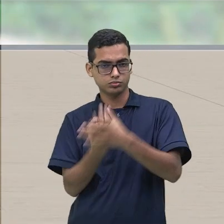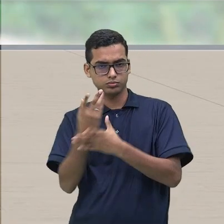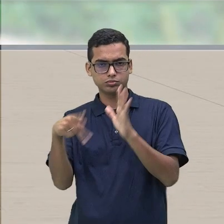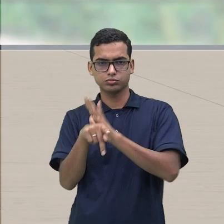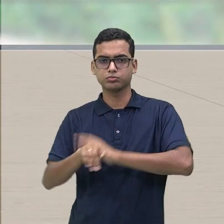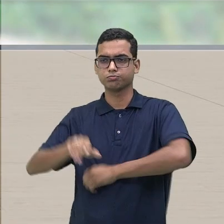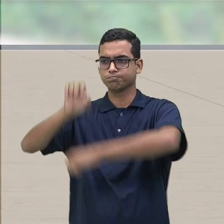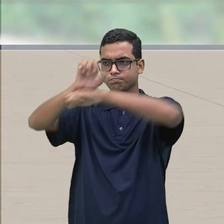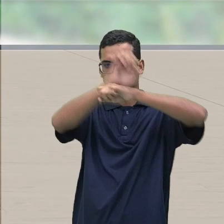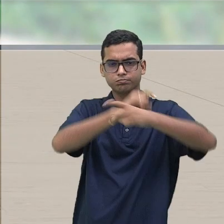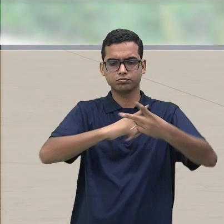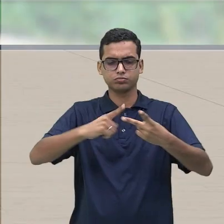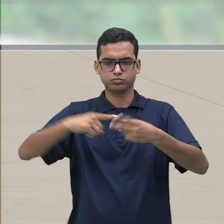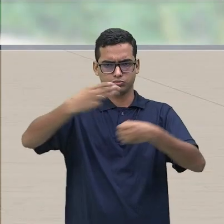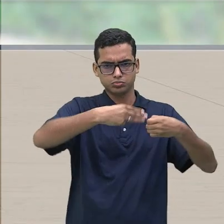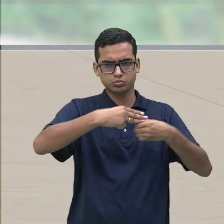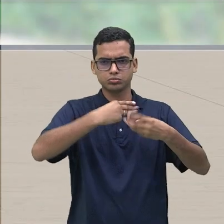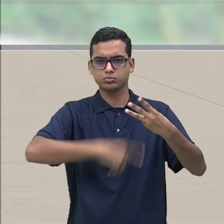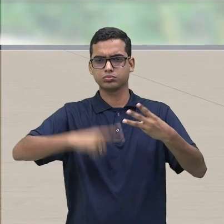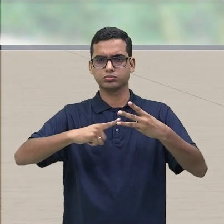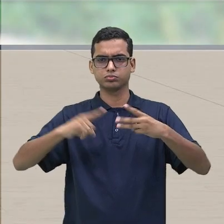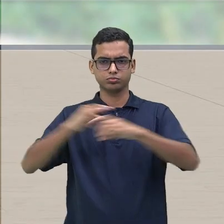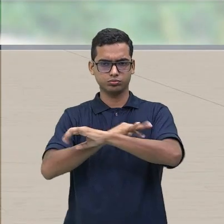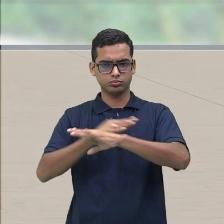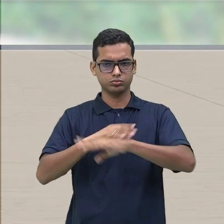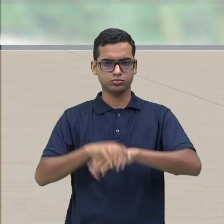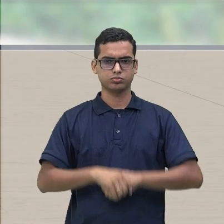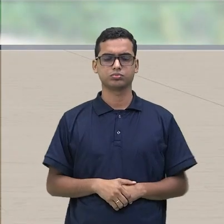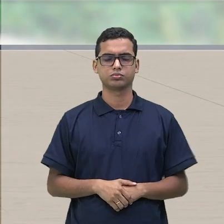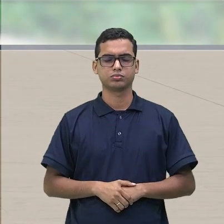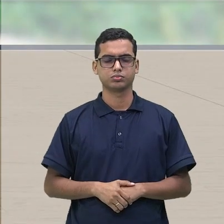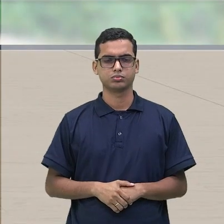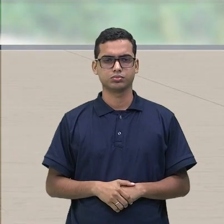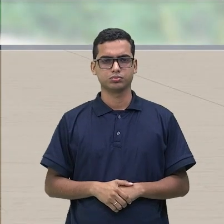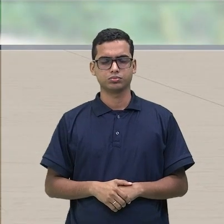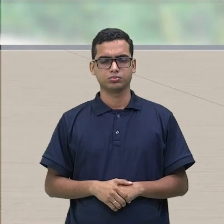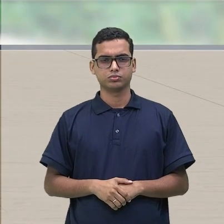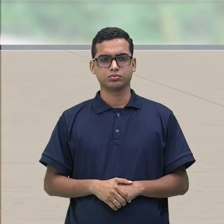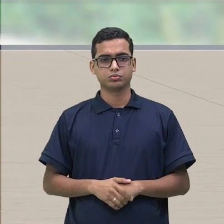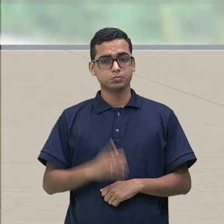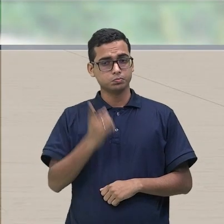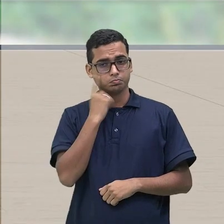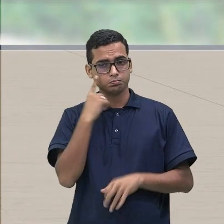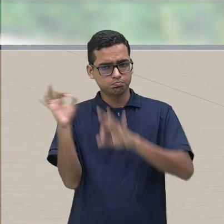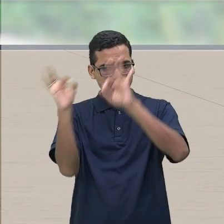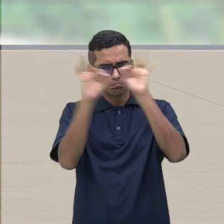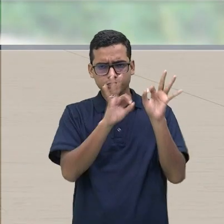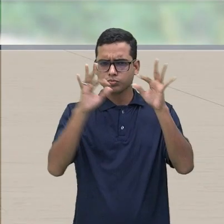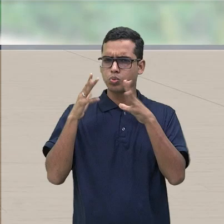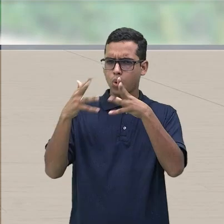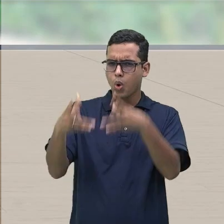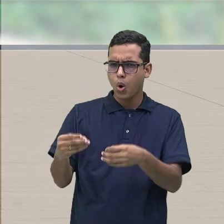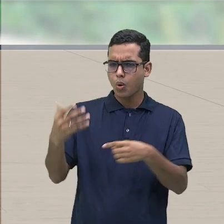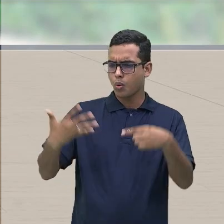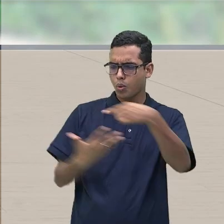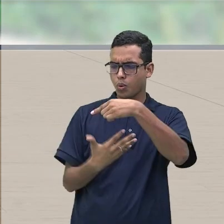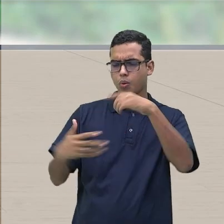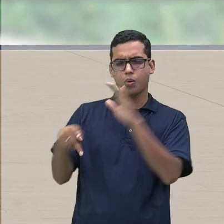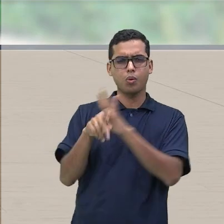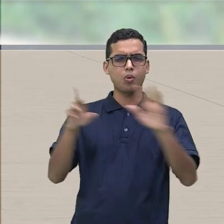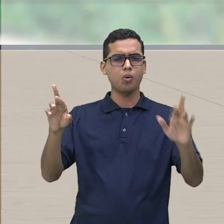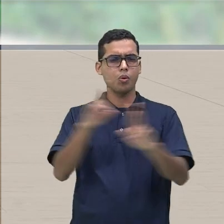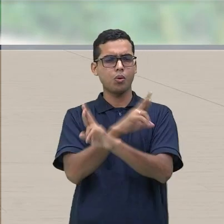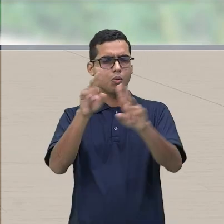das cidades, tá bom? Então, a gente também vai verificar, né, tudo isso que vai estar relacionado também à nossa